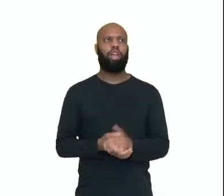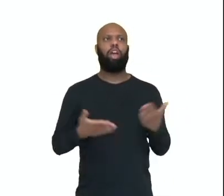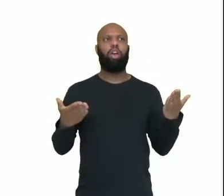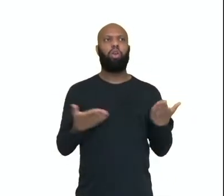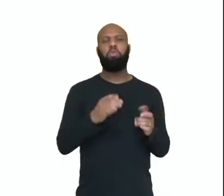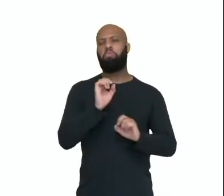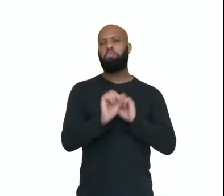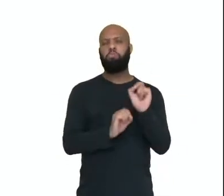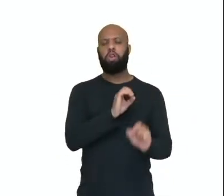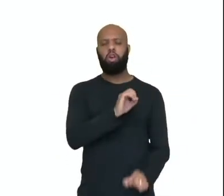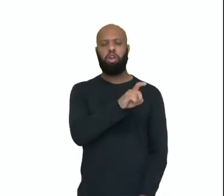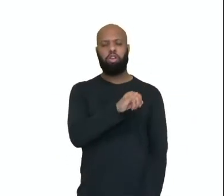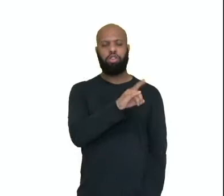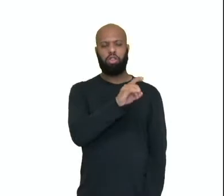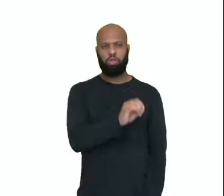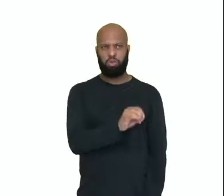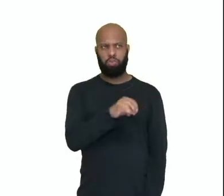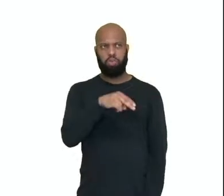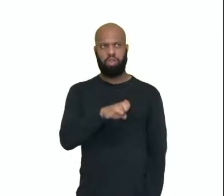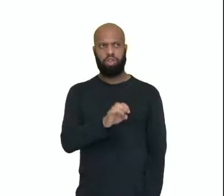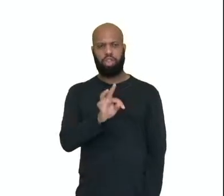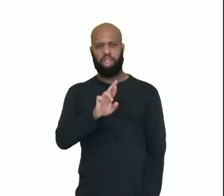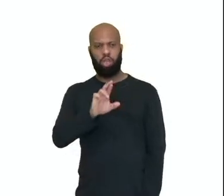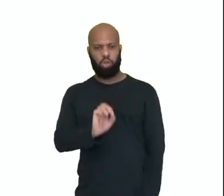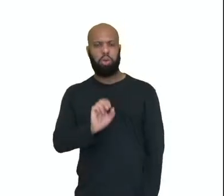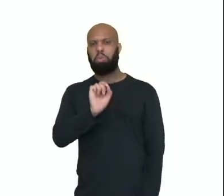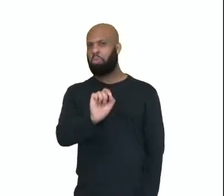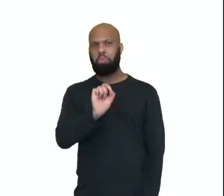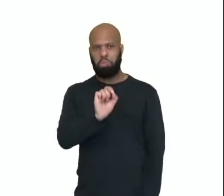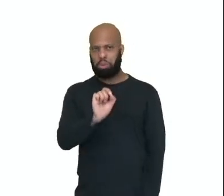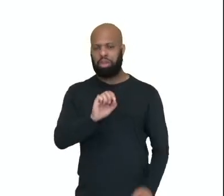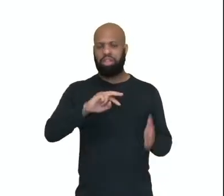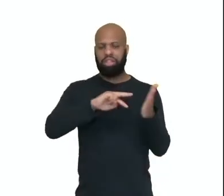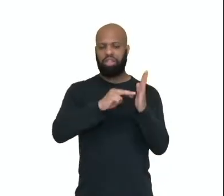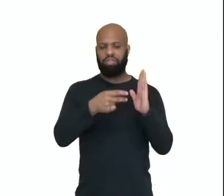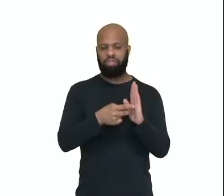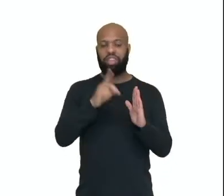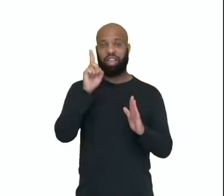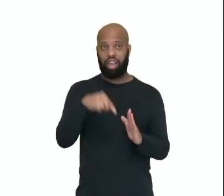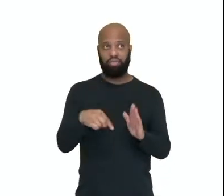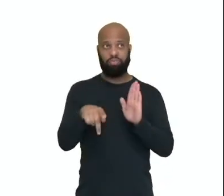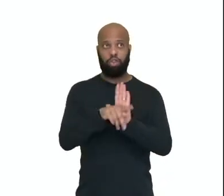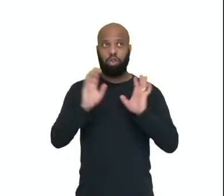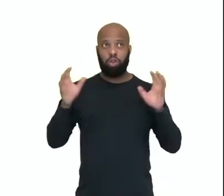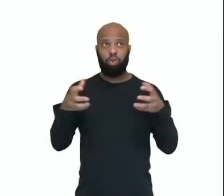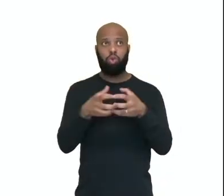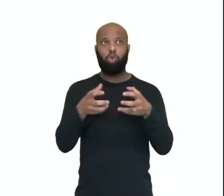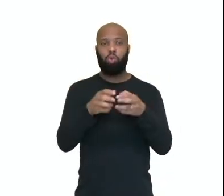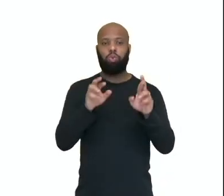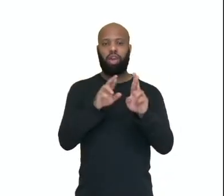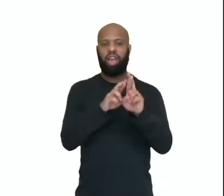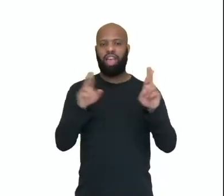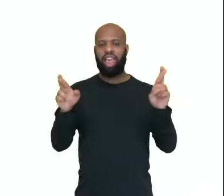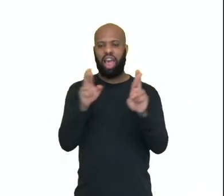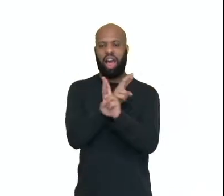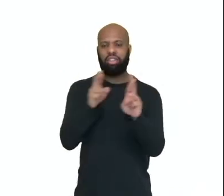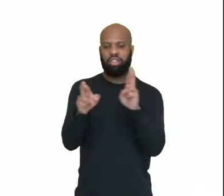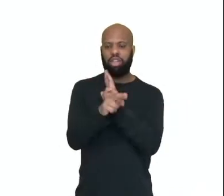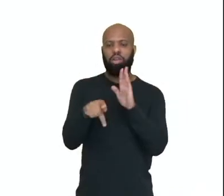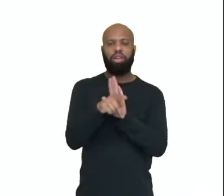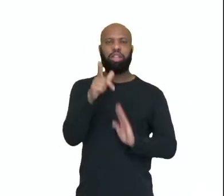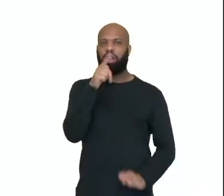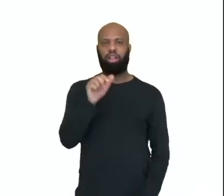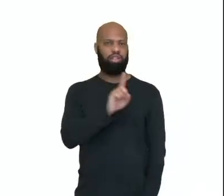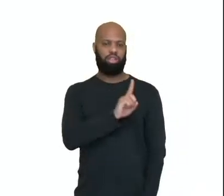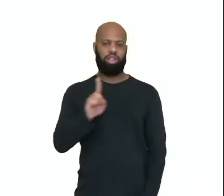Então vamos relembrar um pouquinho as definições. Então o óxido neutro são os óxidos que não reagem com a água, com os